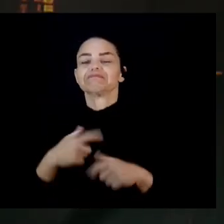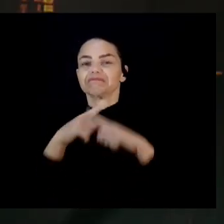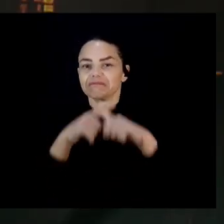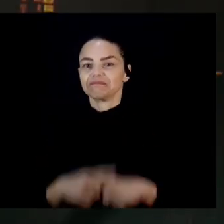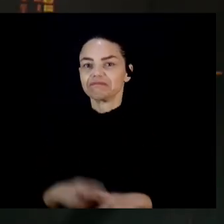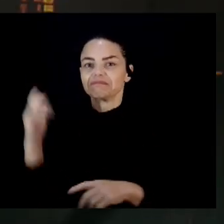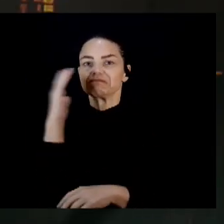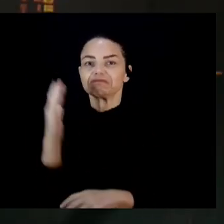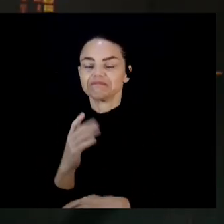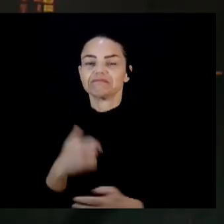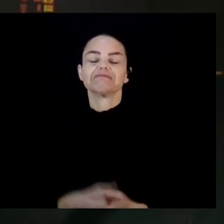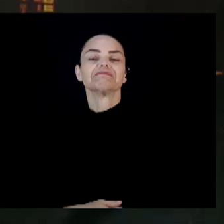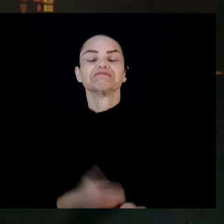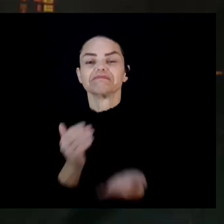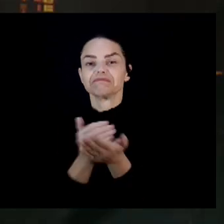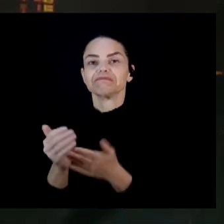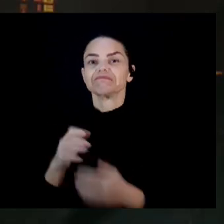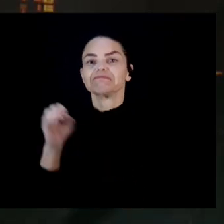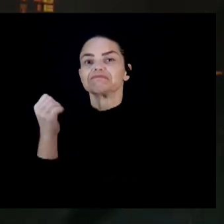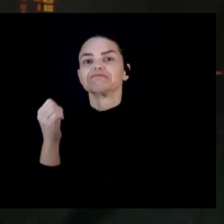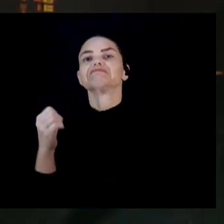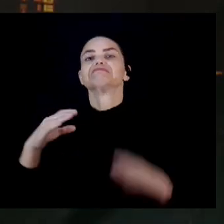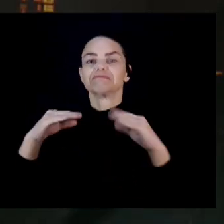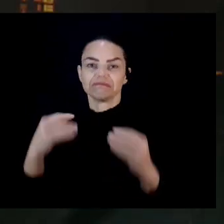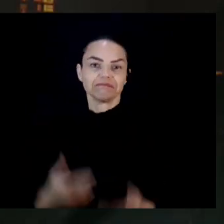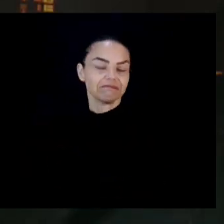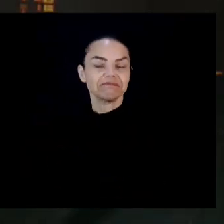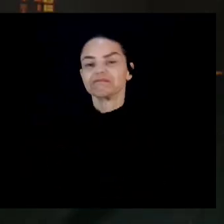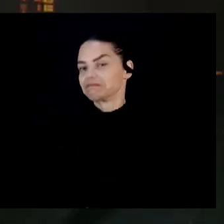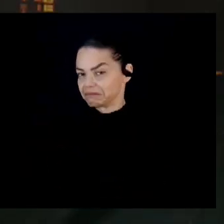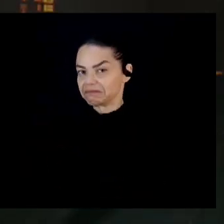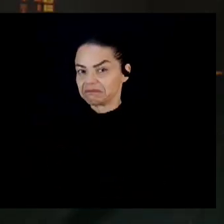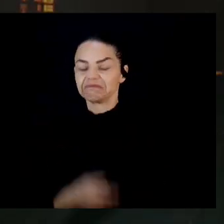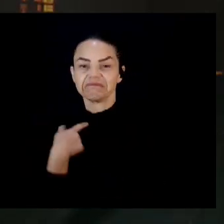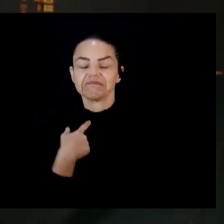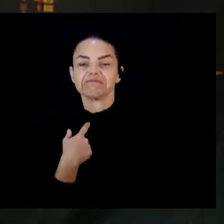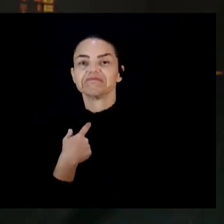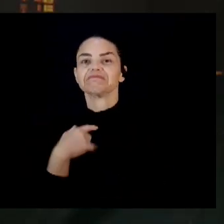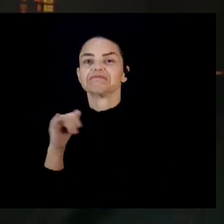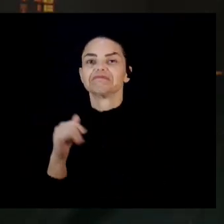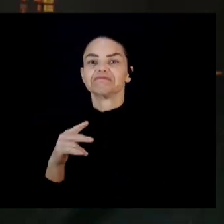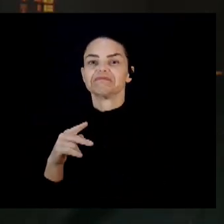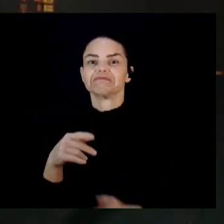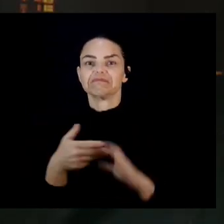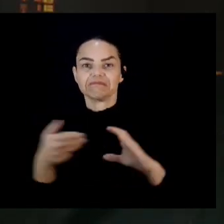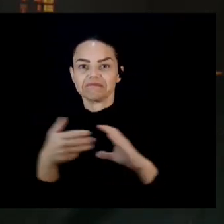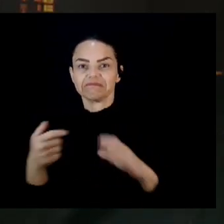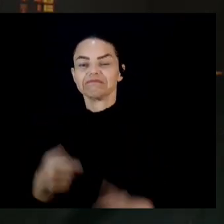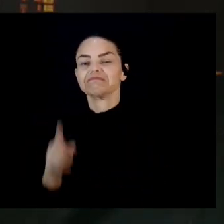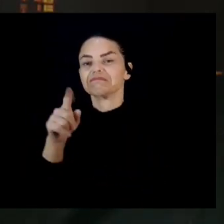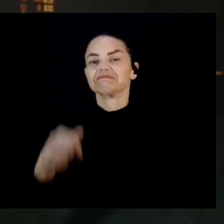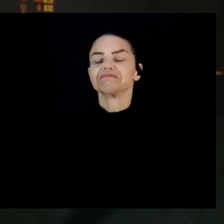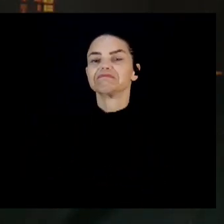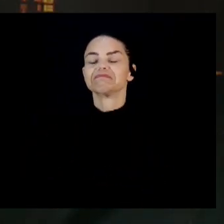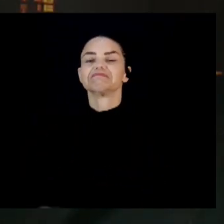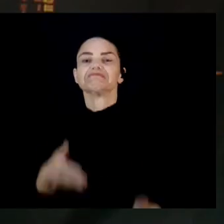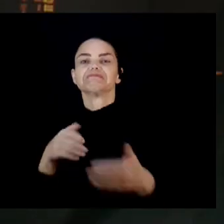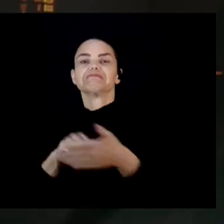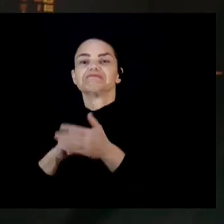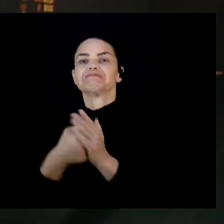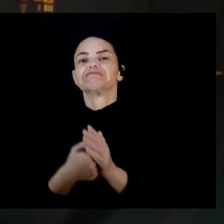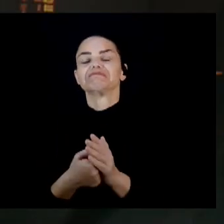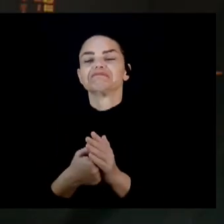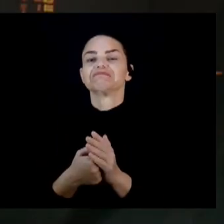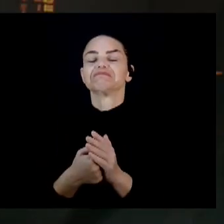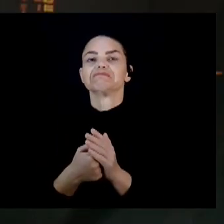partida começa às 8 horas da noite. Por isso, a Indec realiza bloqueios viários a partir das 6 horas da manhã, ou seja,